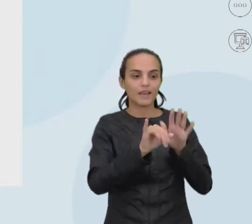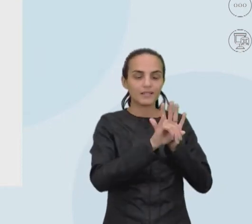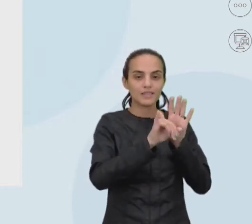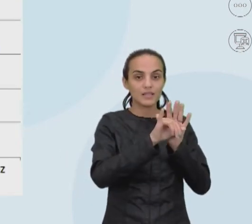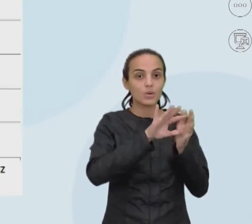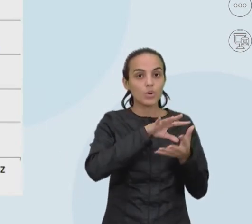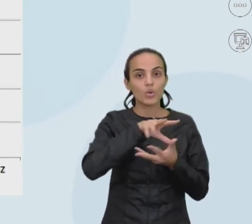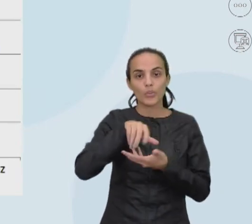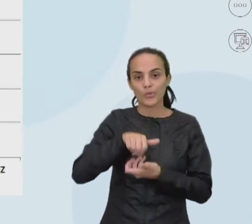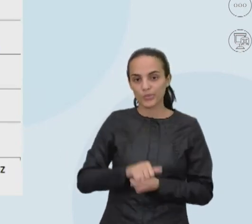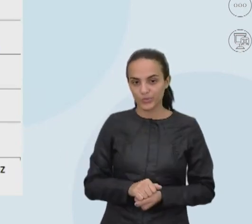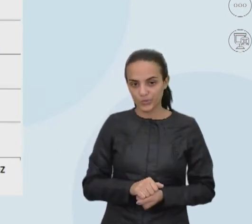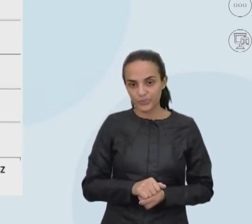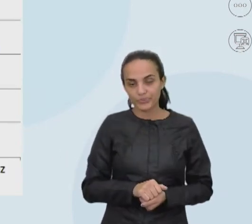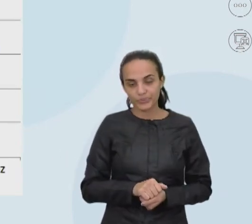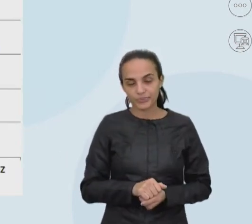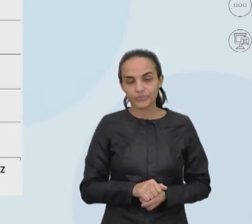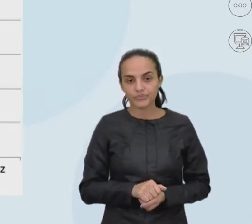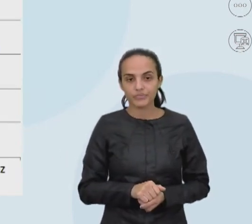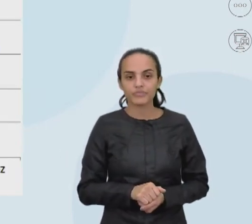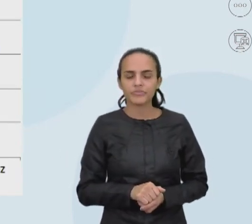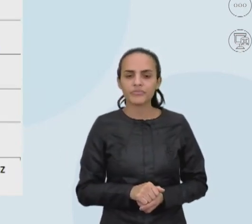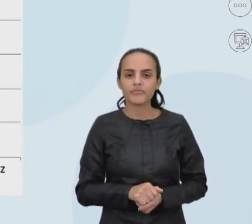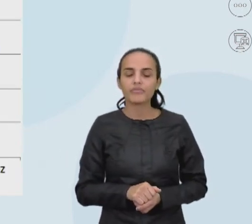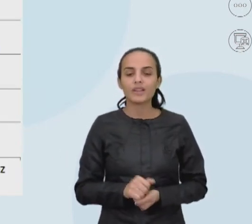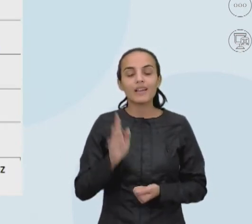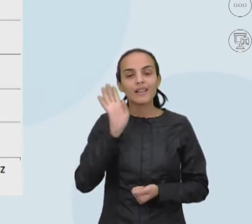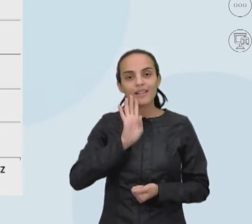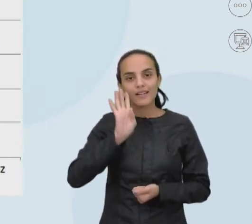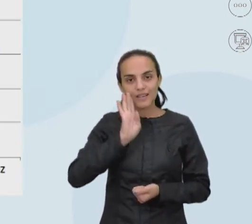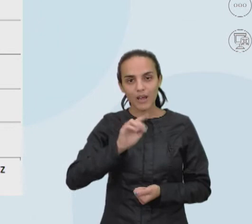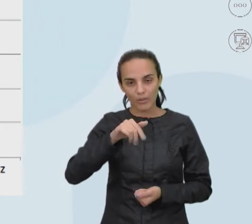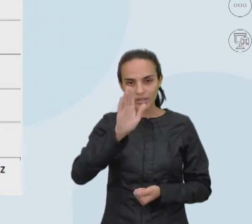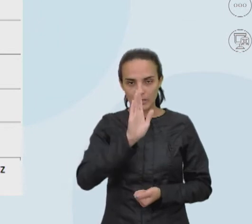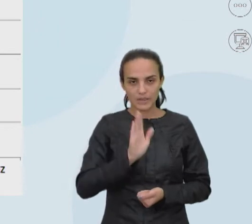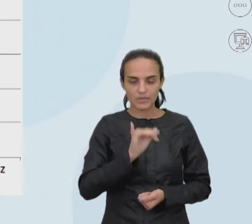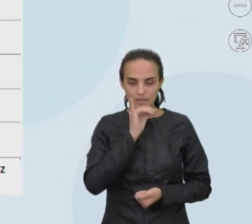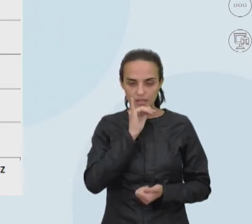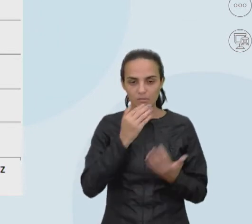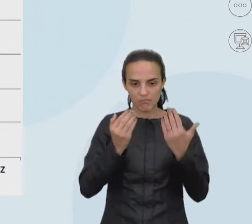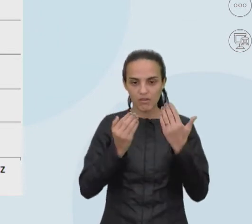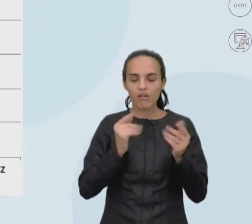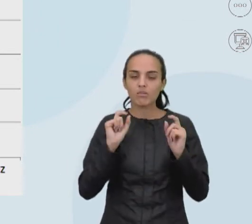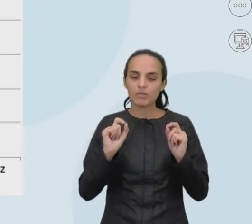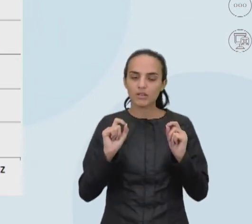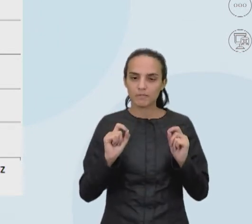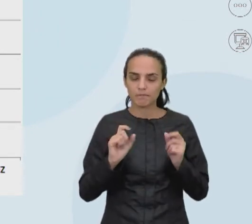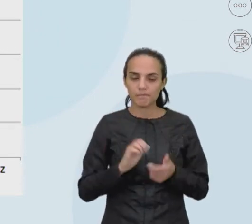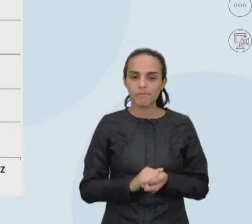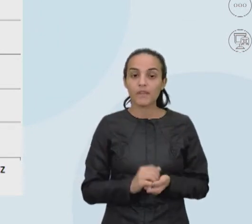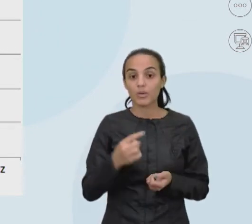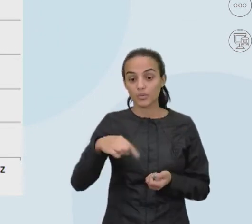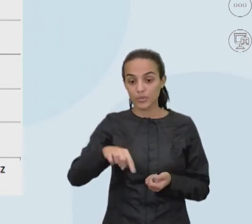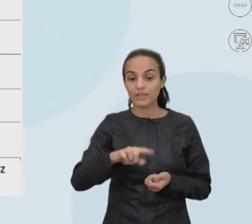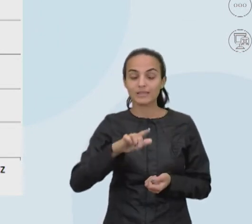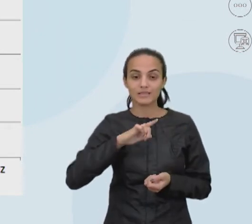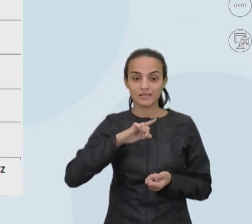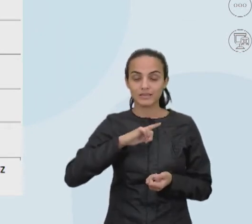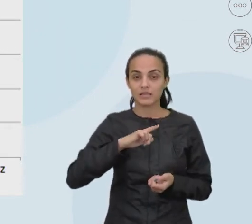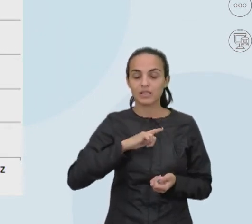né. E uma coisa muito bacana também do Brasil, um exemplo, que assim, a gente tem,